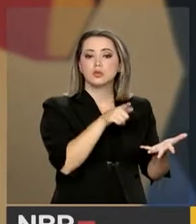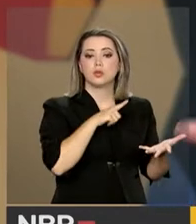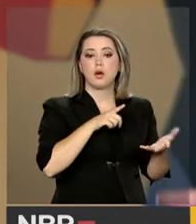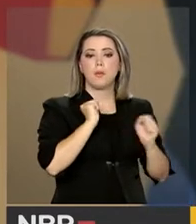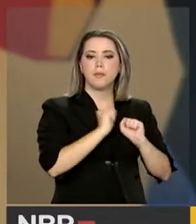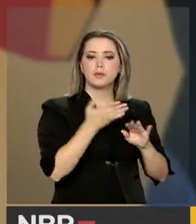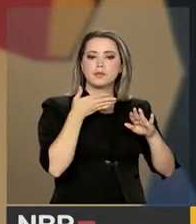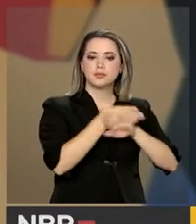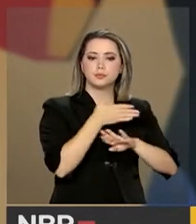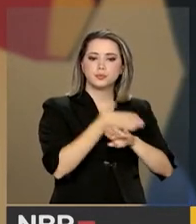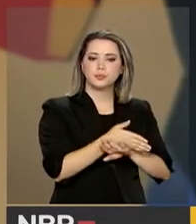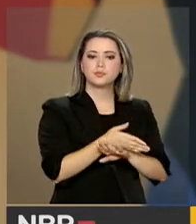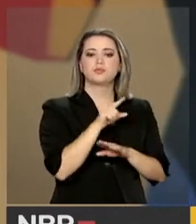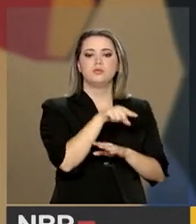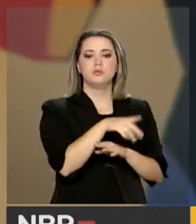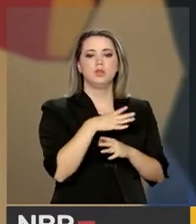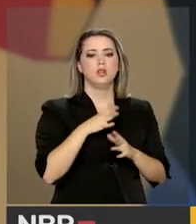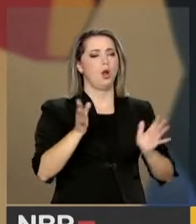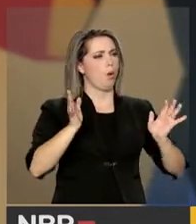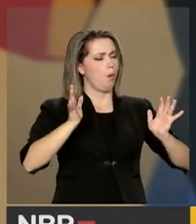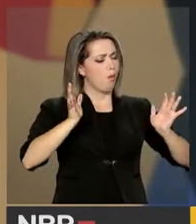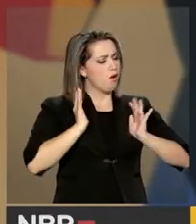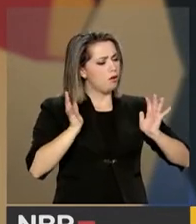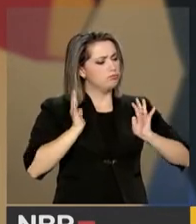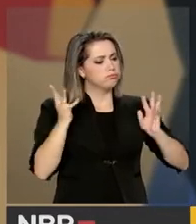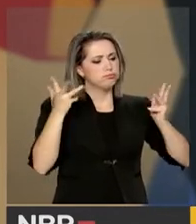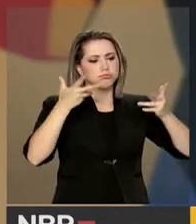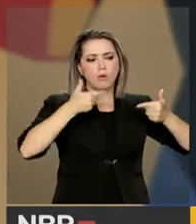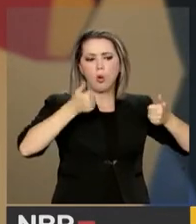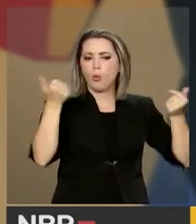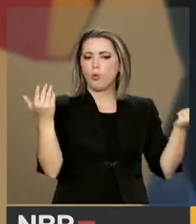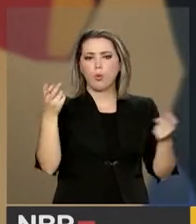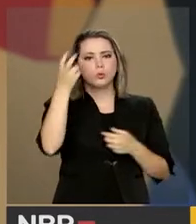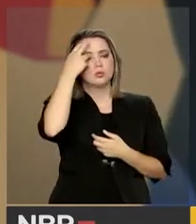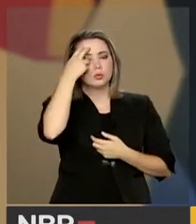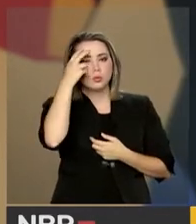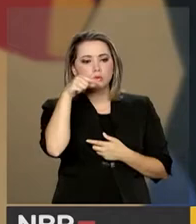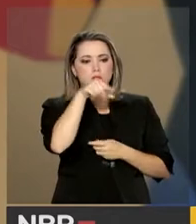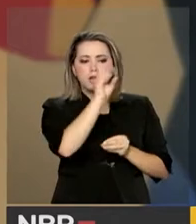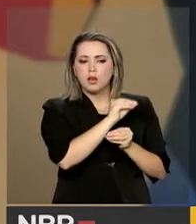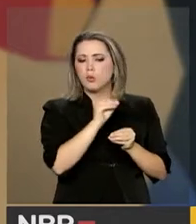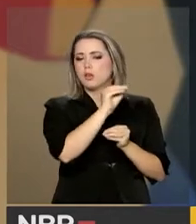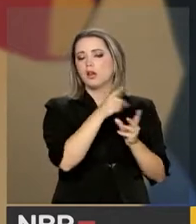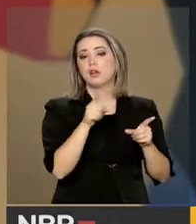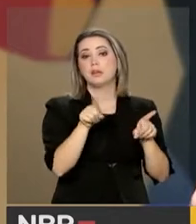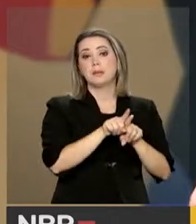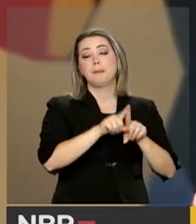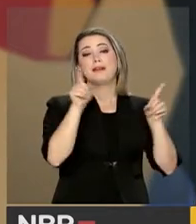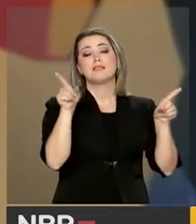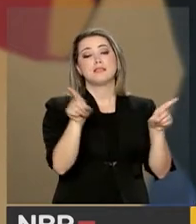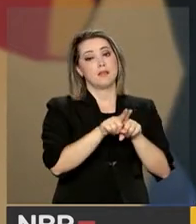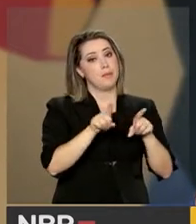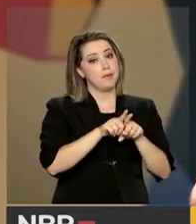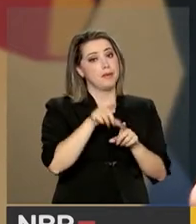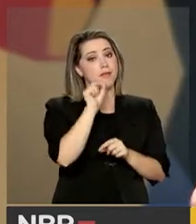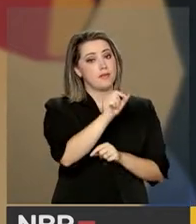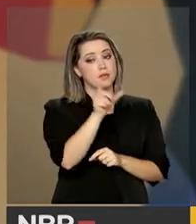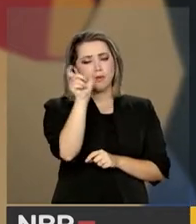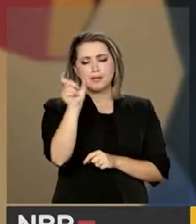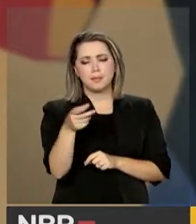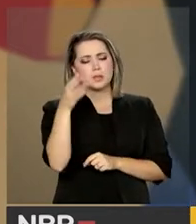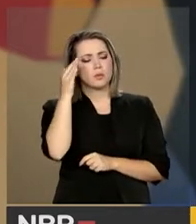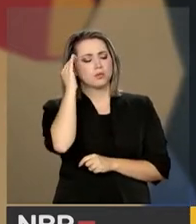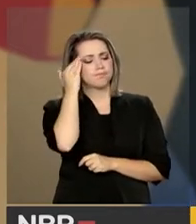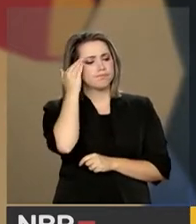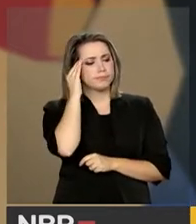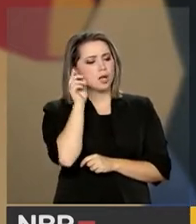tenham acesso ao rico patrimônio cultural que está ali preservado, mas também faz com que essa pessoa desperte